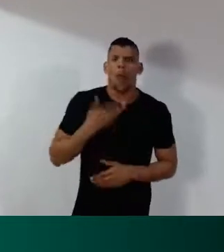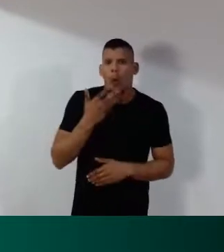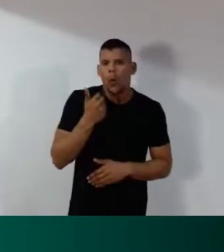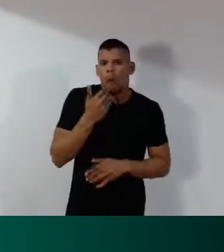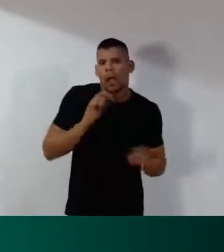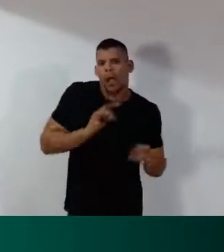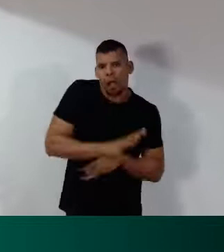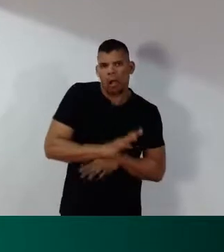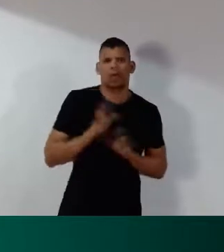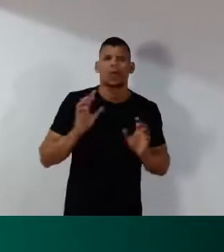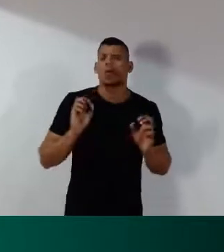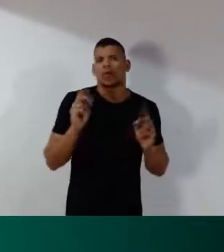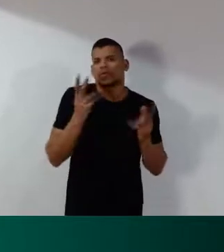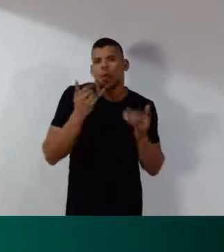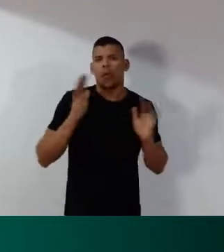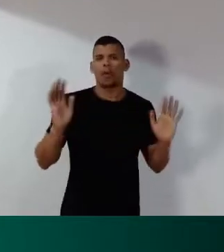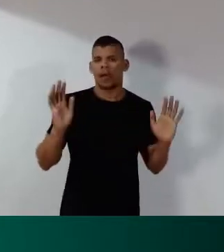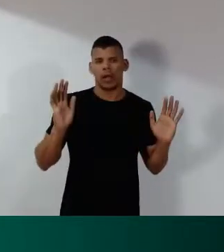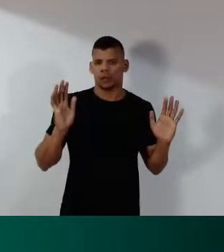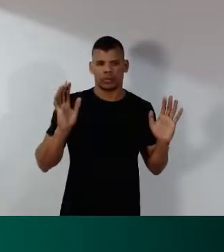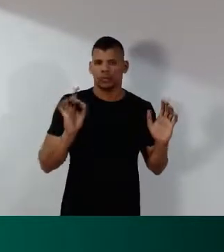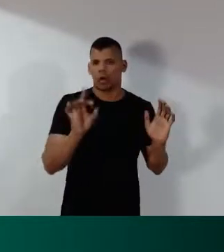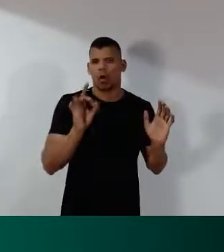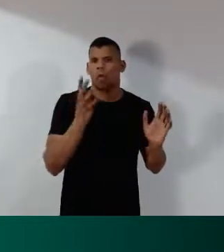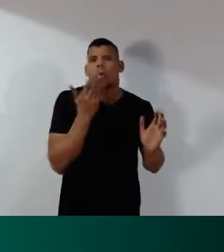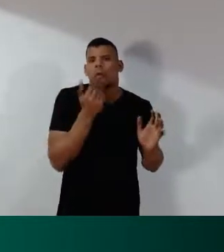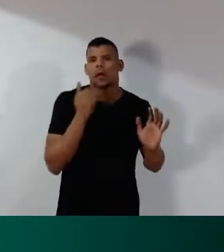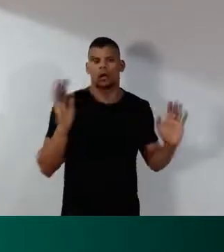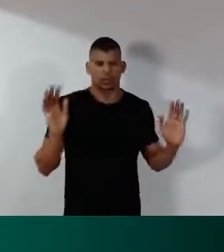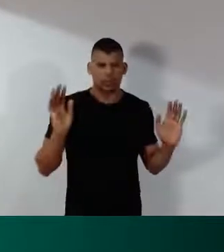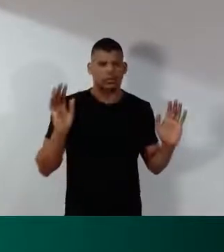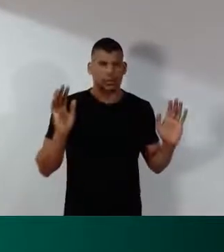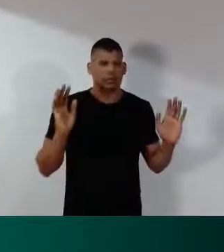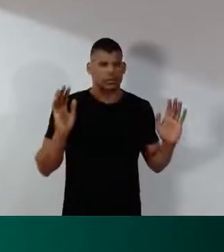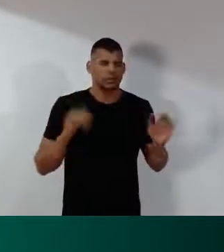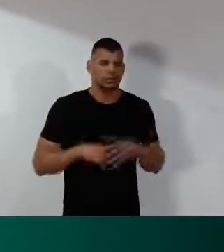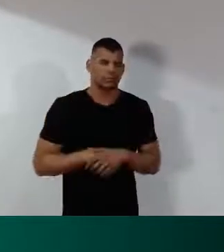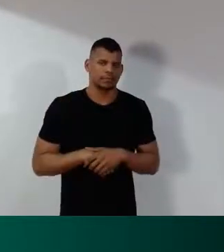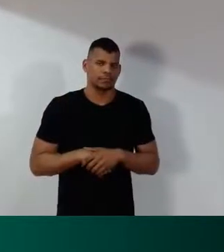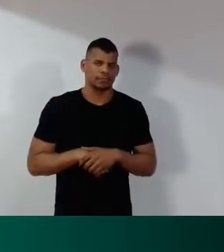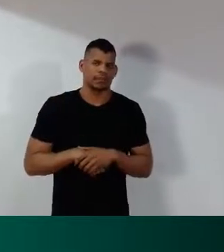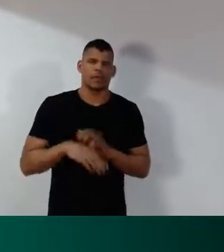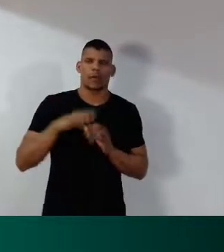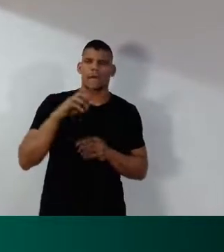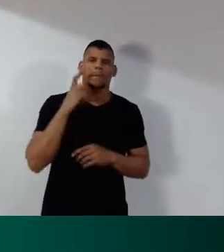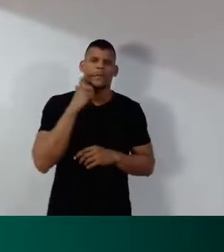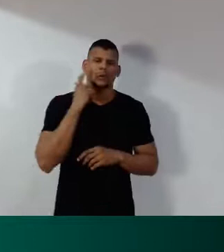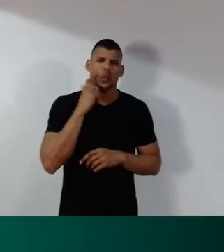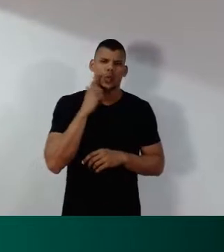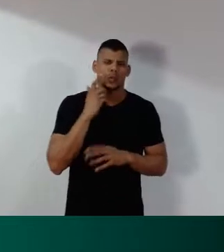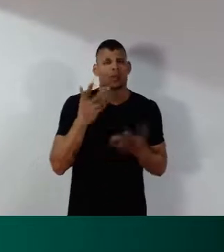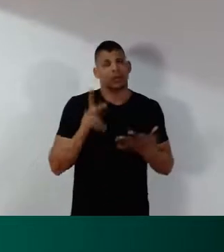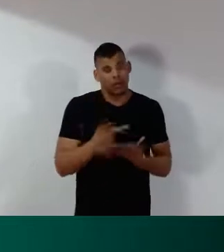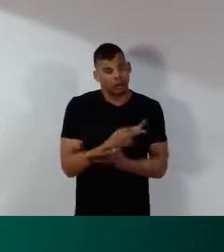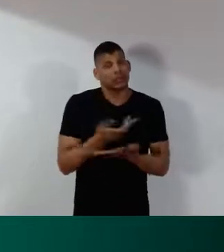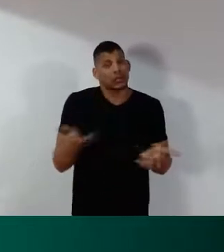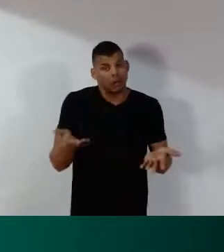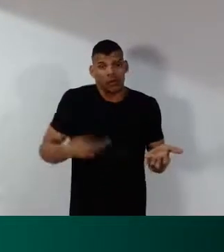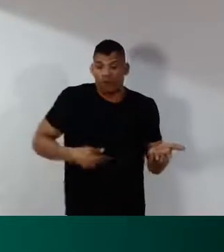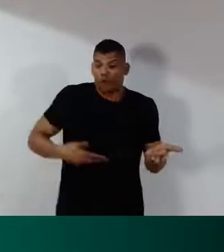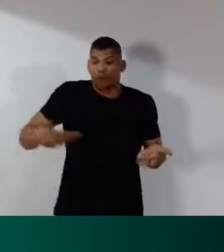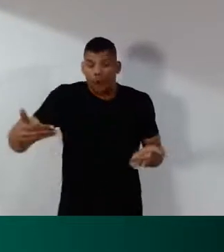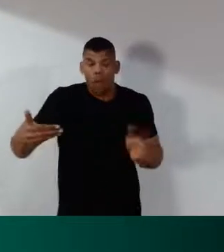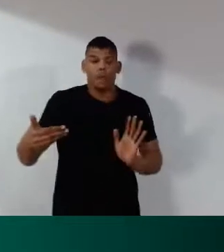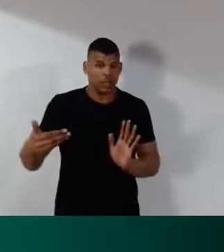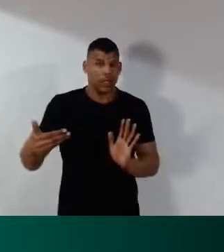para comer aqui para reunião mal Senhorzinho aqui o Coitadinho dono da Bodega e levava recheado e comer Oi e